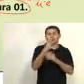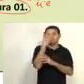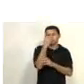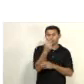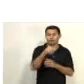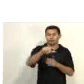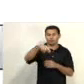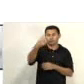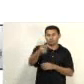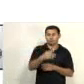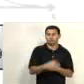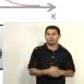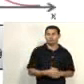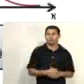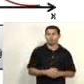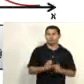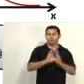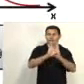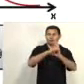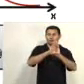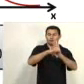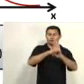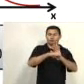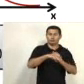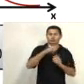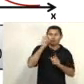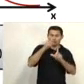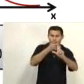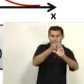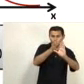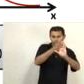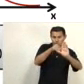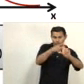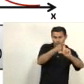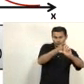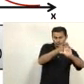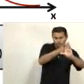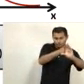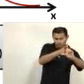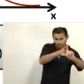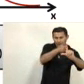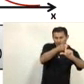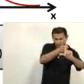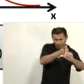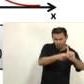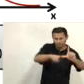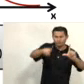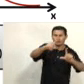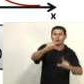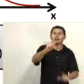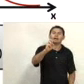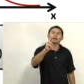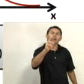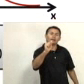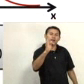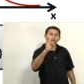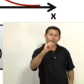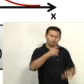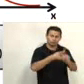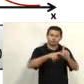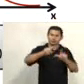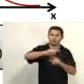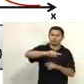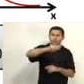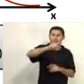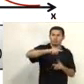1, na próxima figura, esse conceito. Então, a distribuição a distribuição normal, ela é